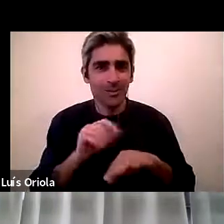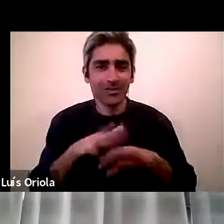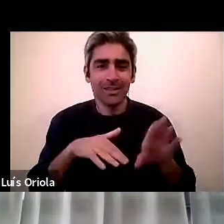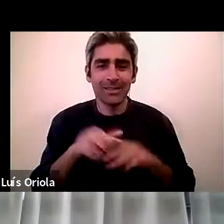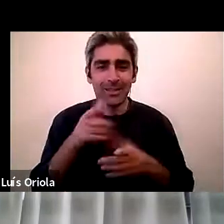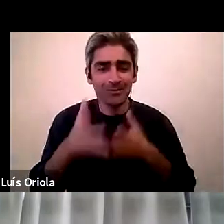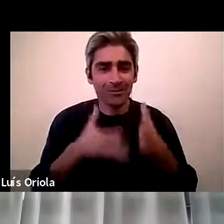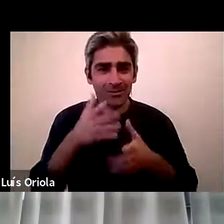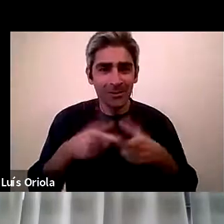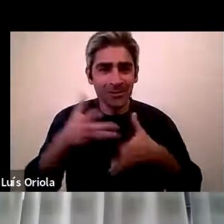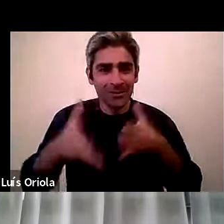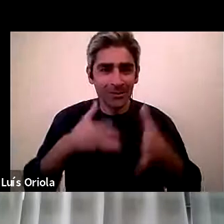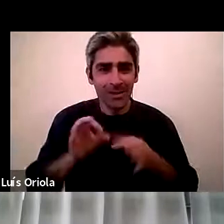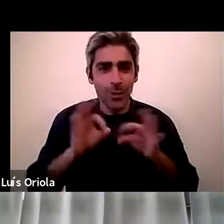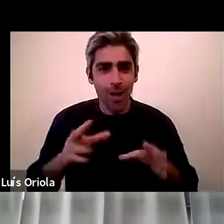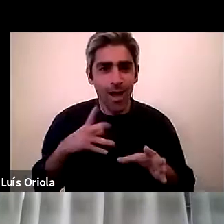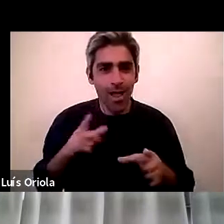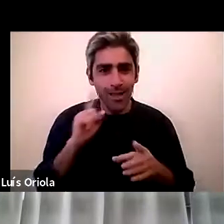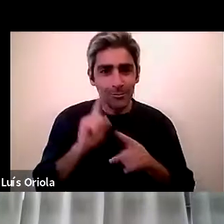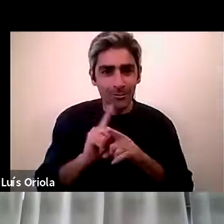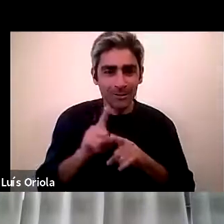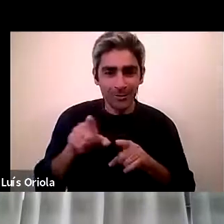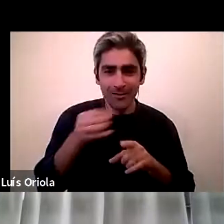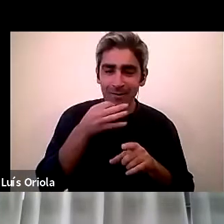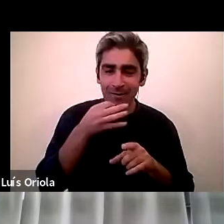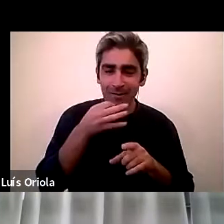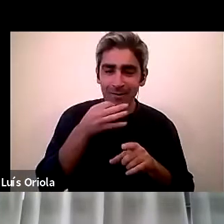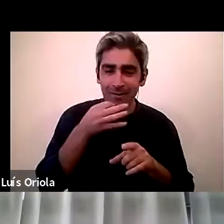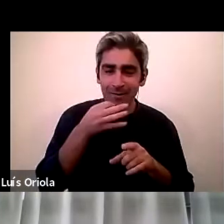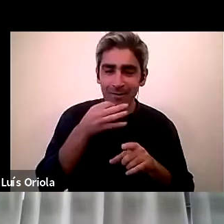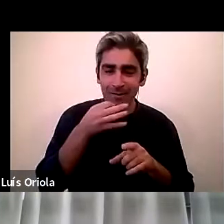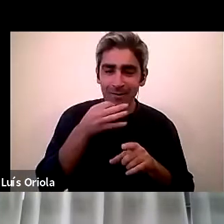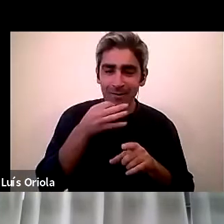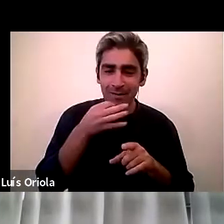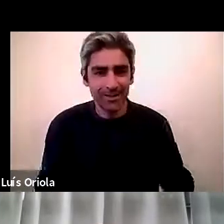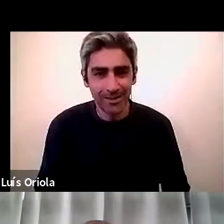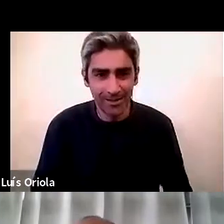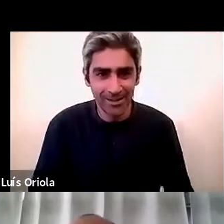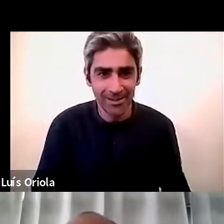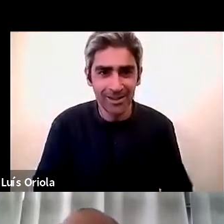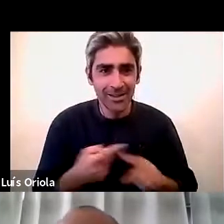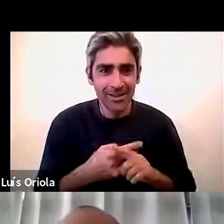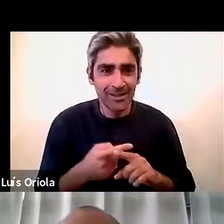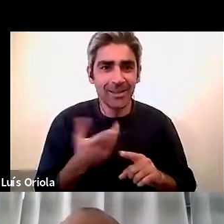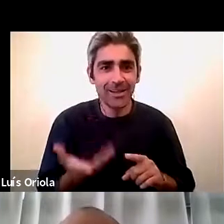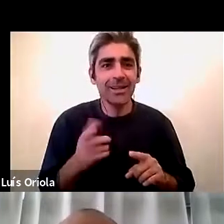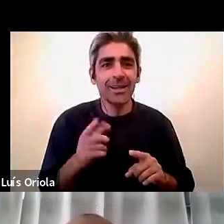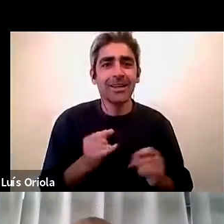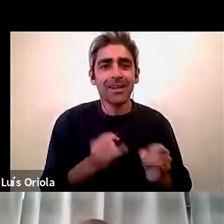que o tradutor de linguagem gestual faz exatamente os mesmos momentos de alguém que está a falar. Foi muito interessante, vou lembrar este momento, mas